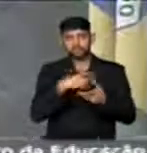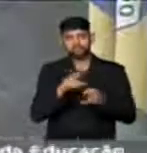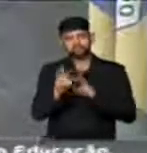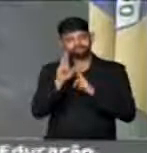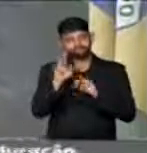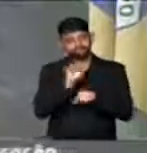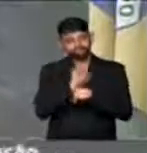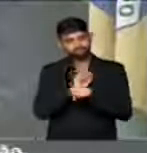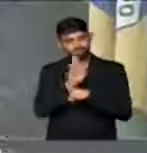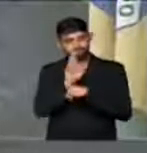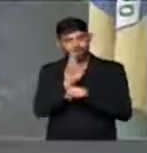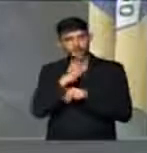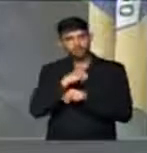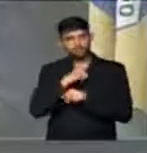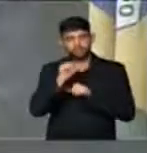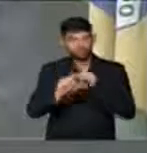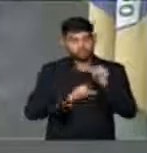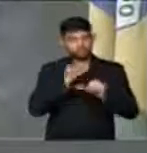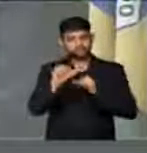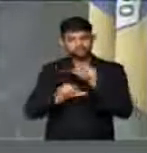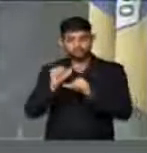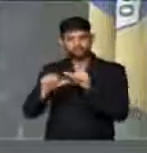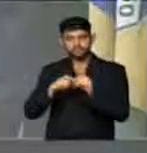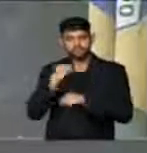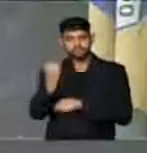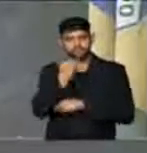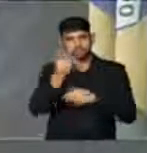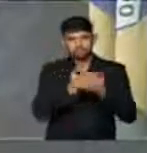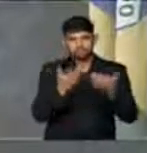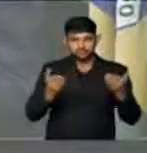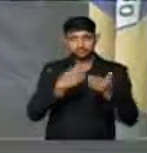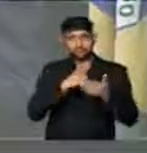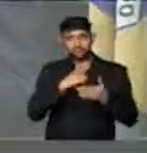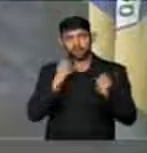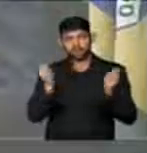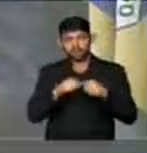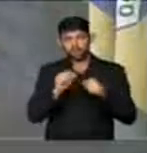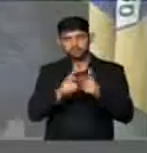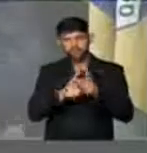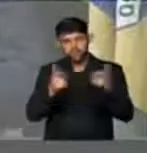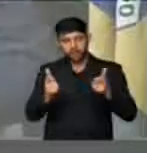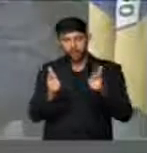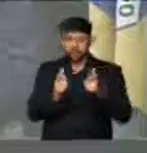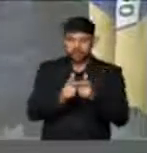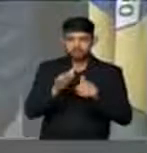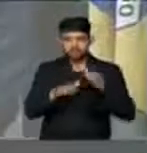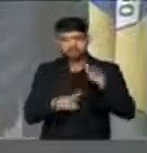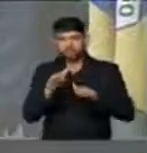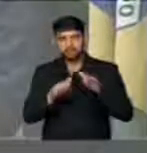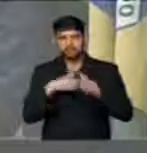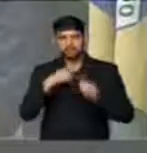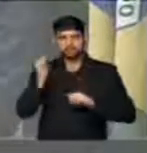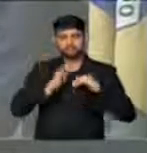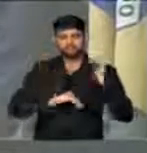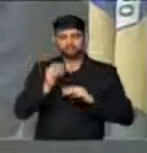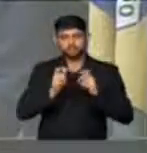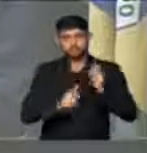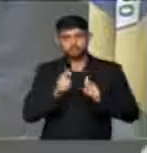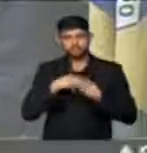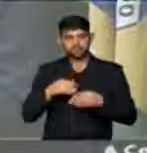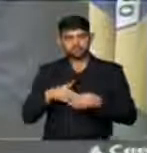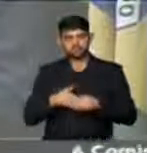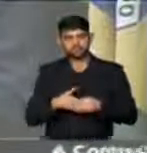expectativa de reformas, de mudanças importantes, ela pode ser maior ou menor, dependendo da capacidade de